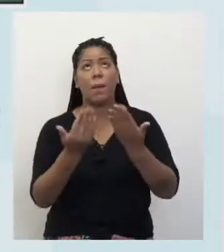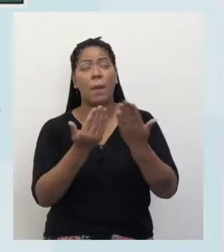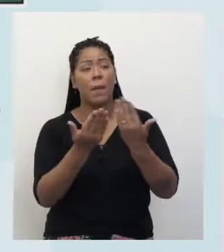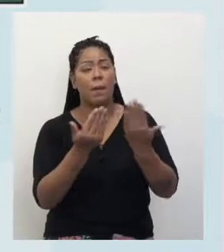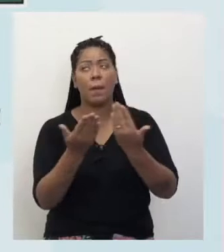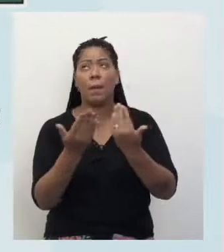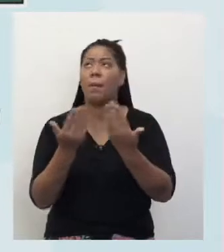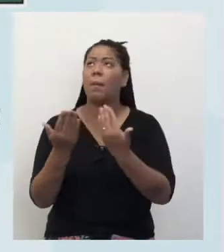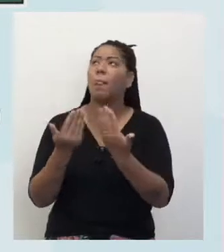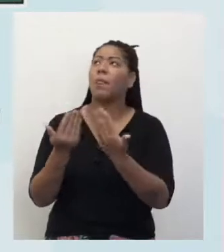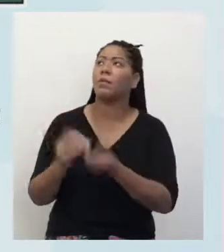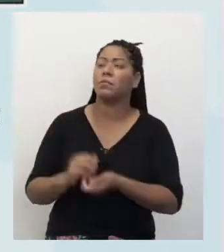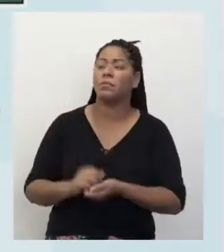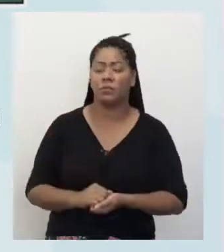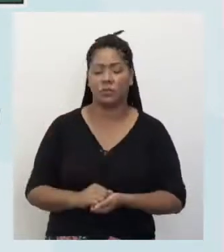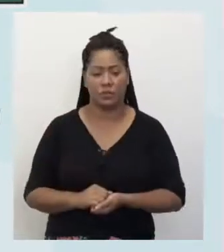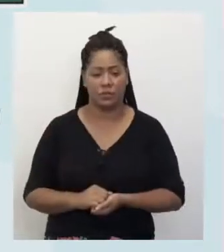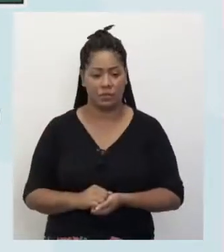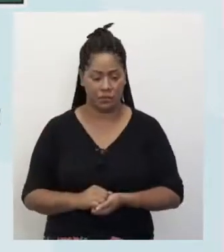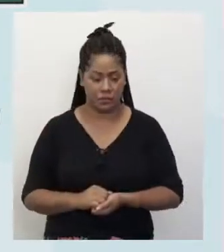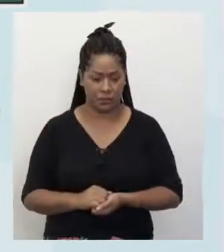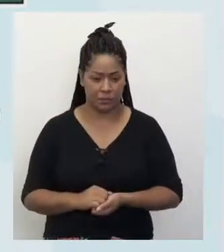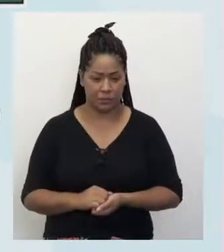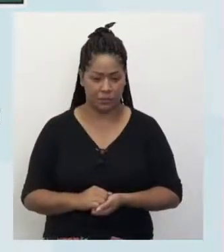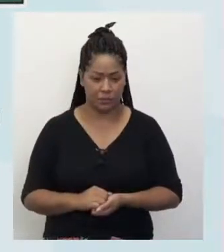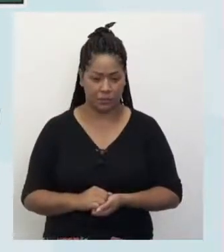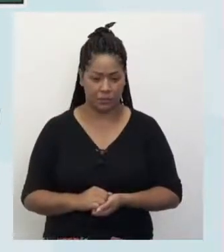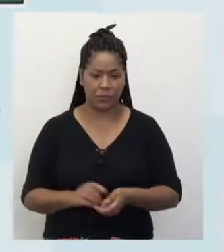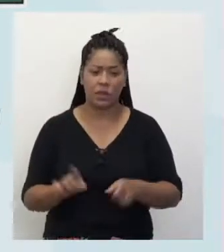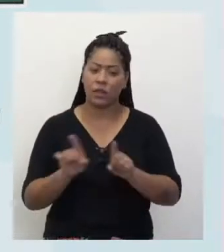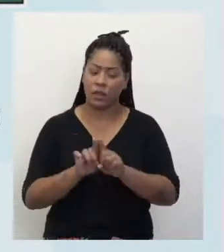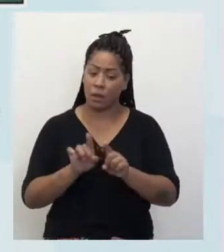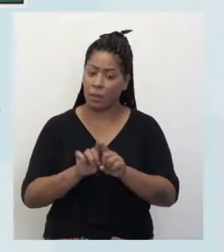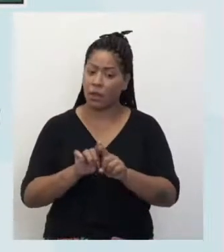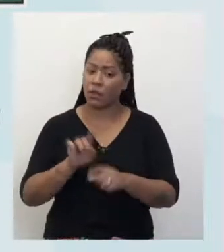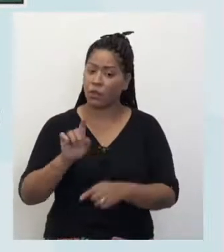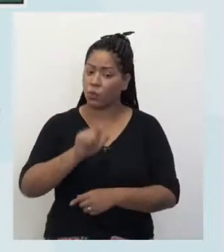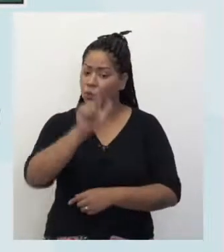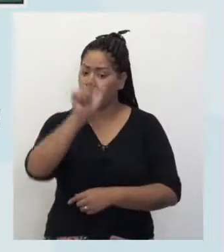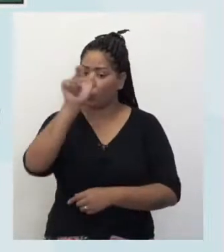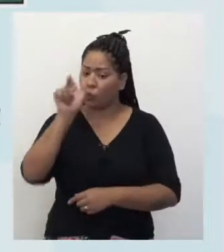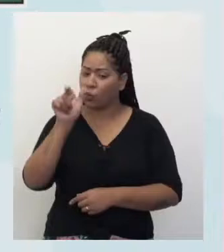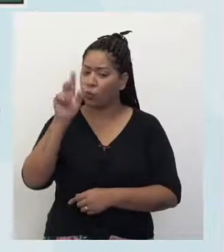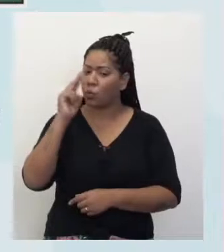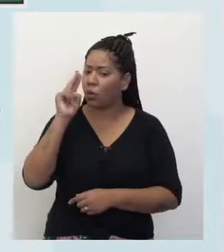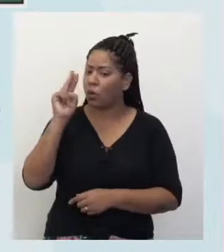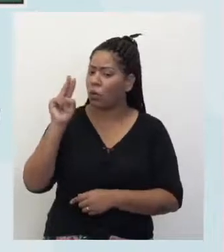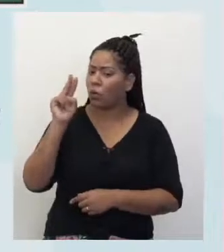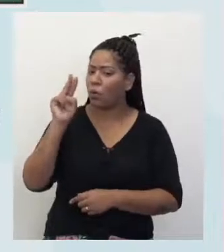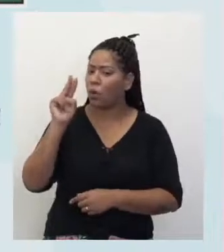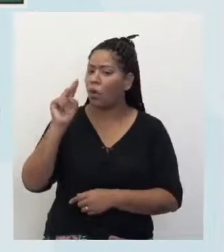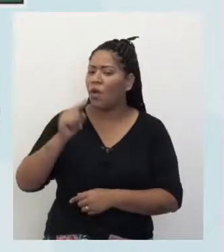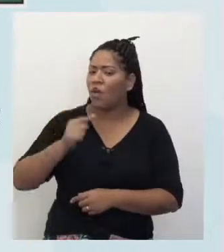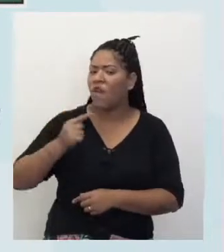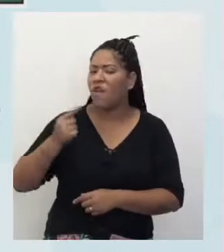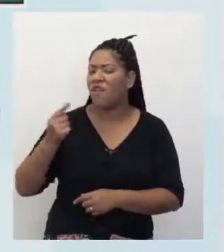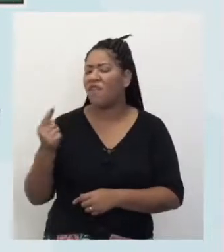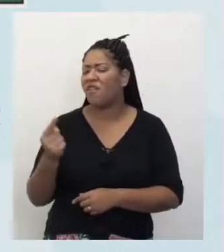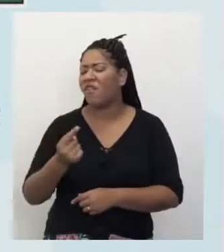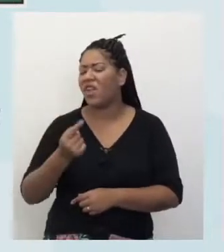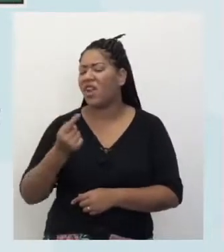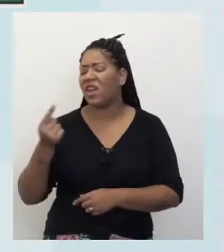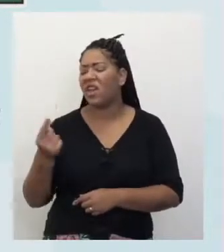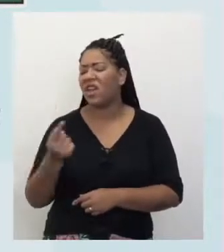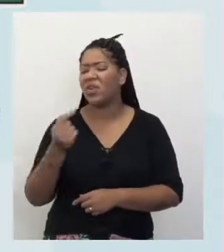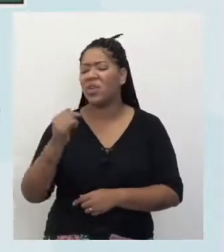falando. Até a gente observar aqui no segundo quadrinho, quando ele fala infinito, o uso das reticências,